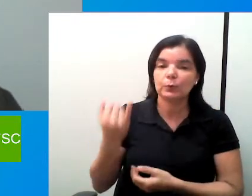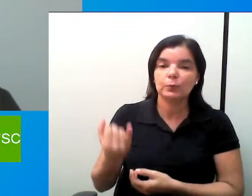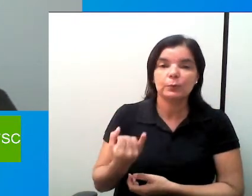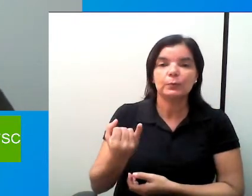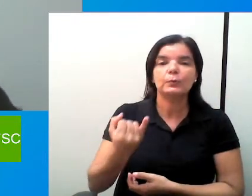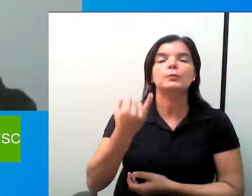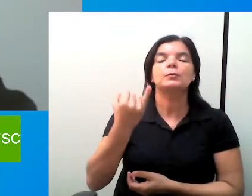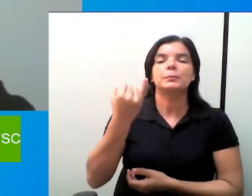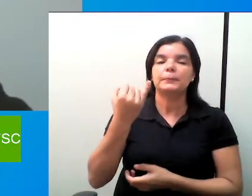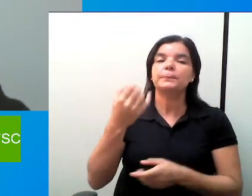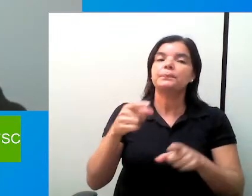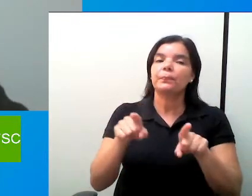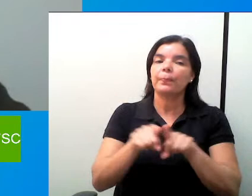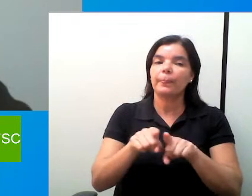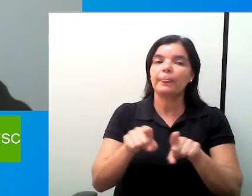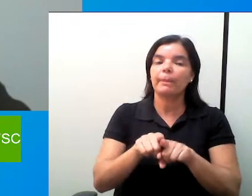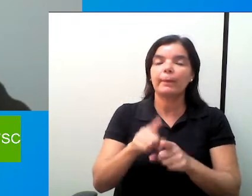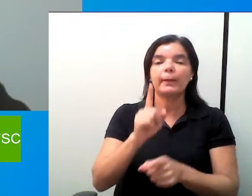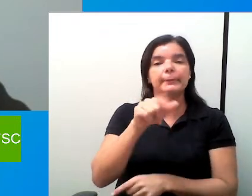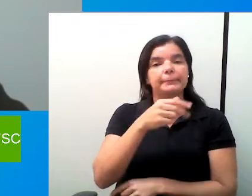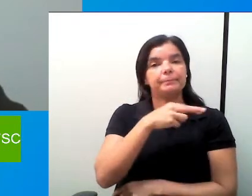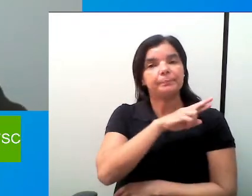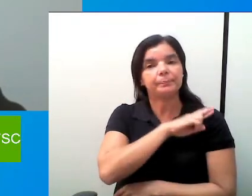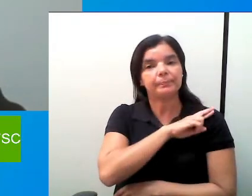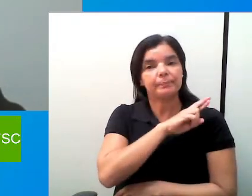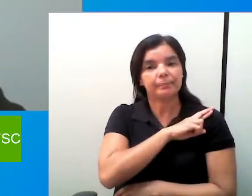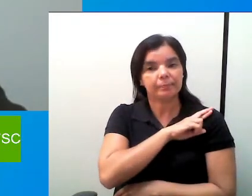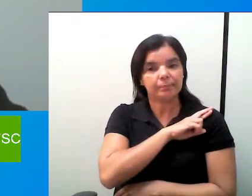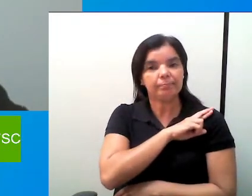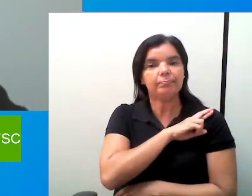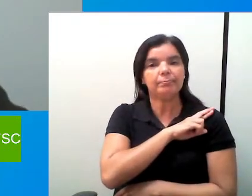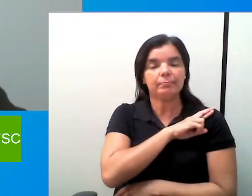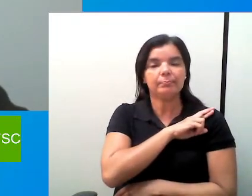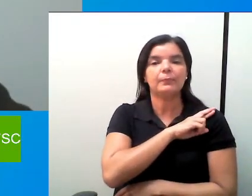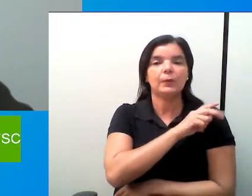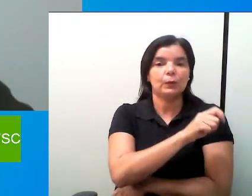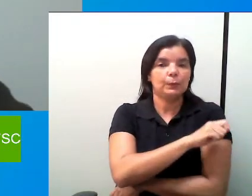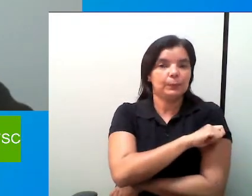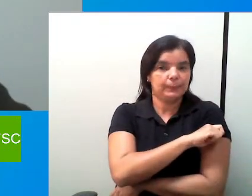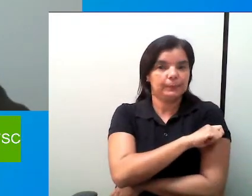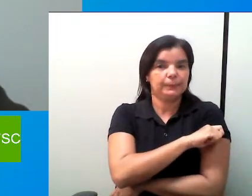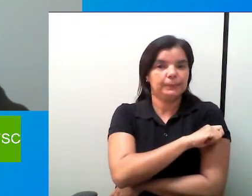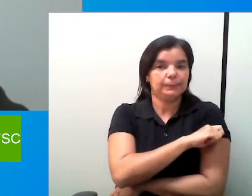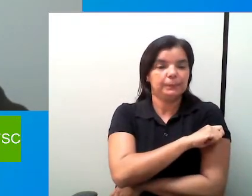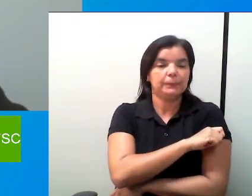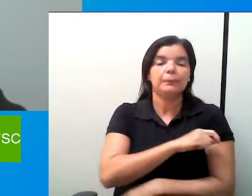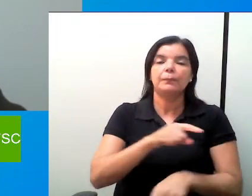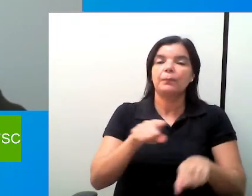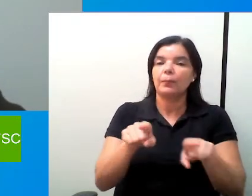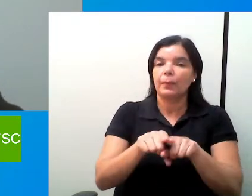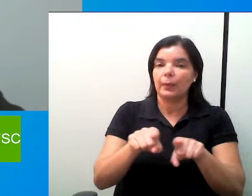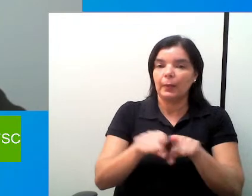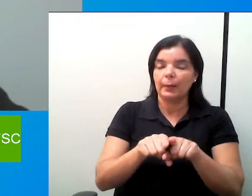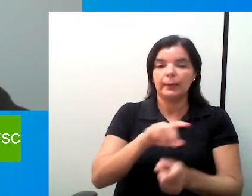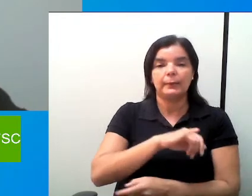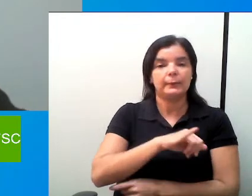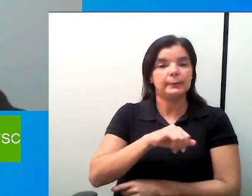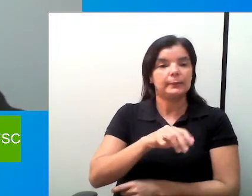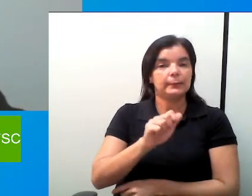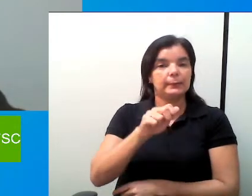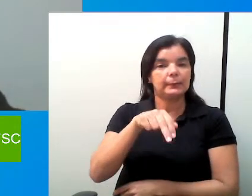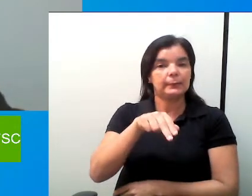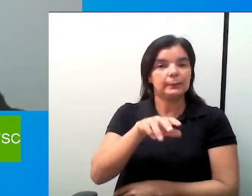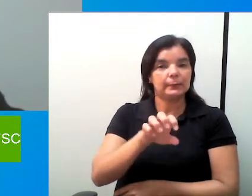aumento gradativo de responsabilidade também por parte dos alunos. Assim como a colega Jane também, os projetos,